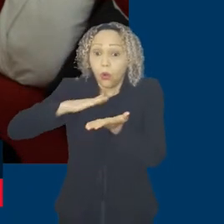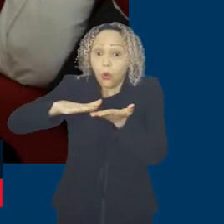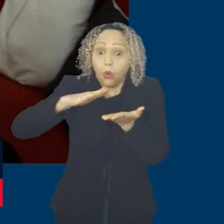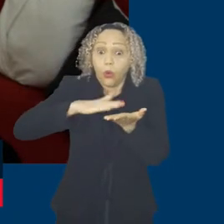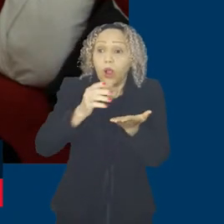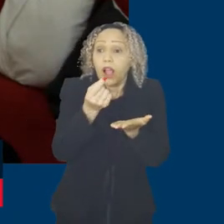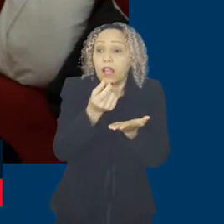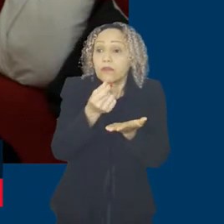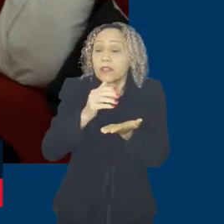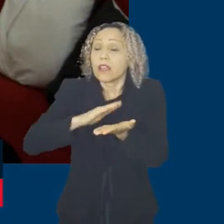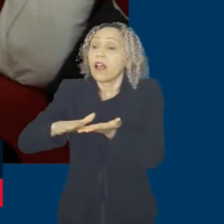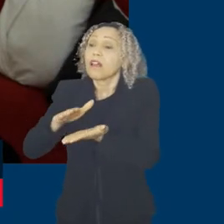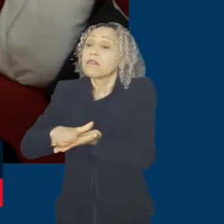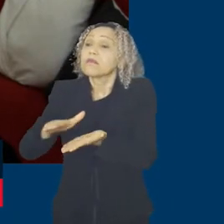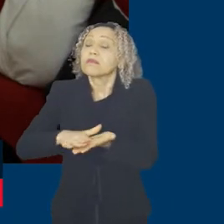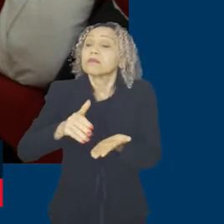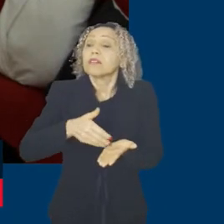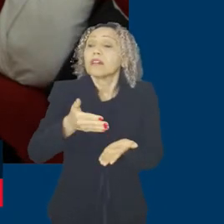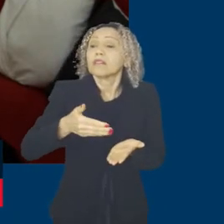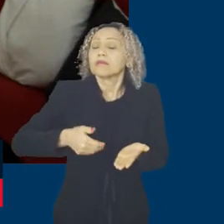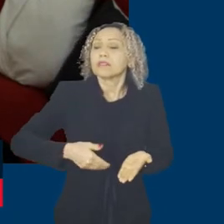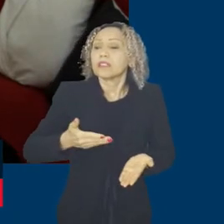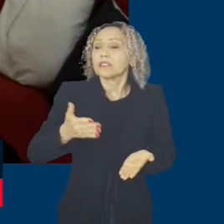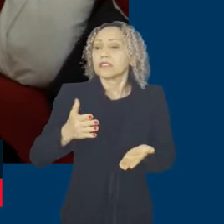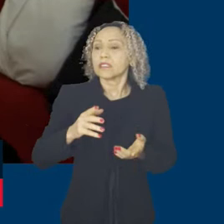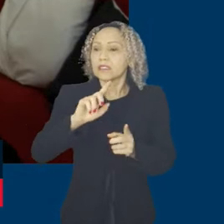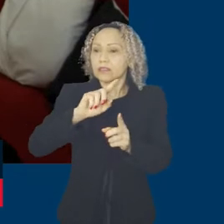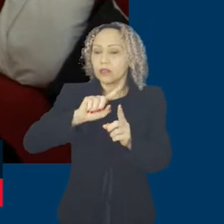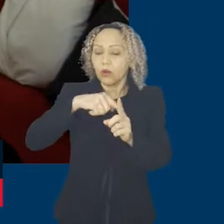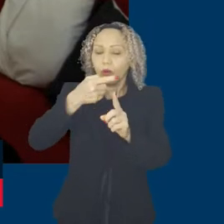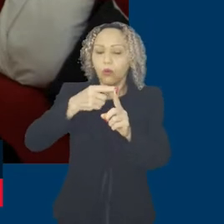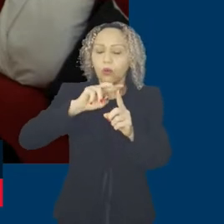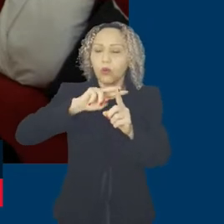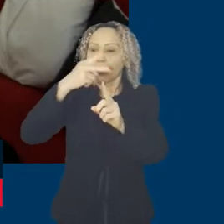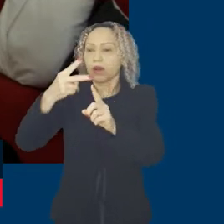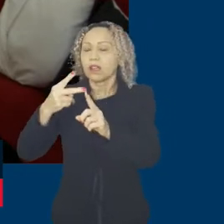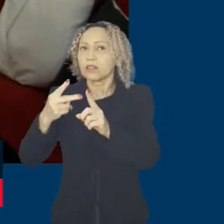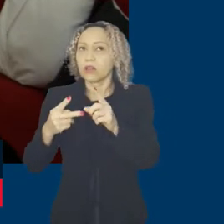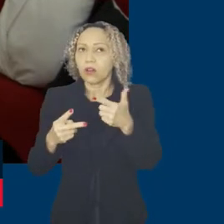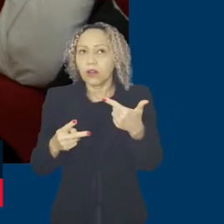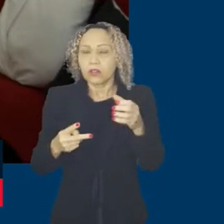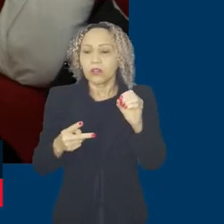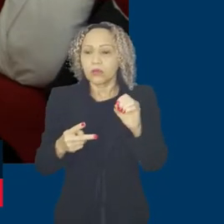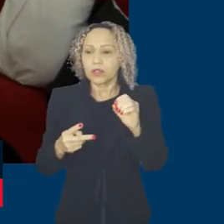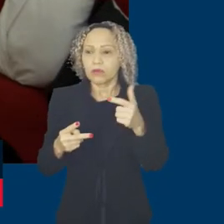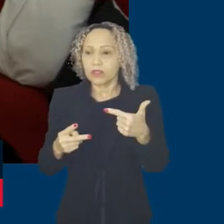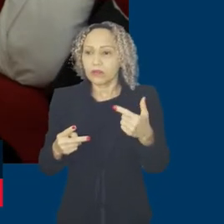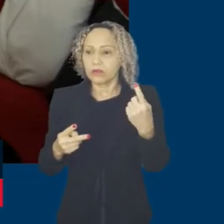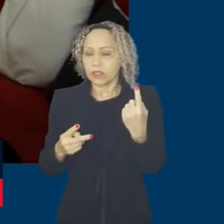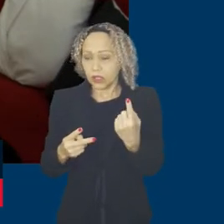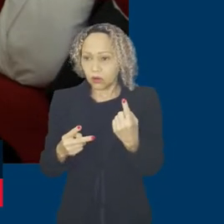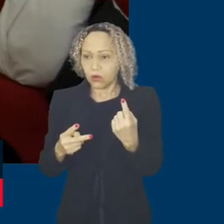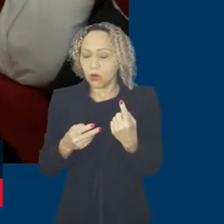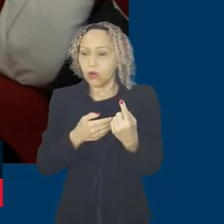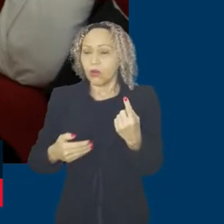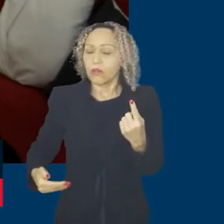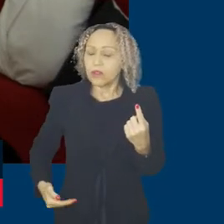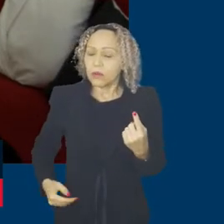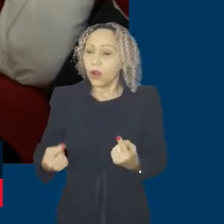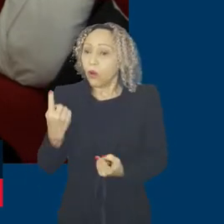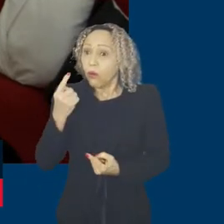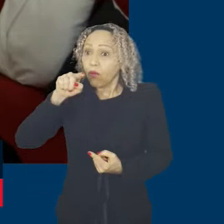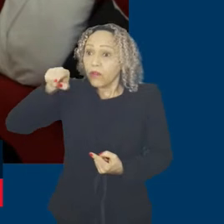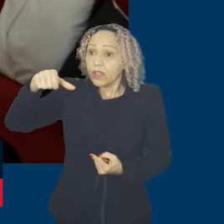pública praticamente dobraram. Somente no ano de 2021, o governo torrou algo ali em torno de 1,96 trilhão de